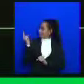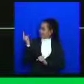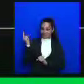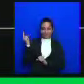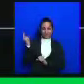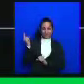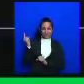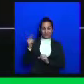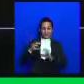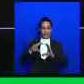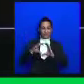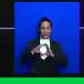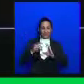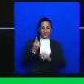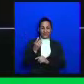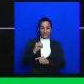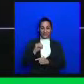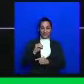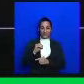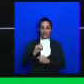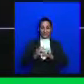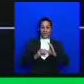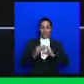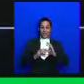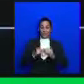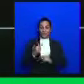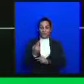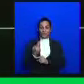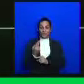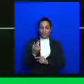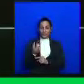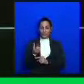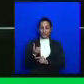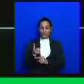bola, 10, número 10. Esse é o concurso